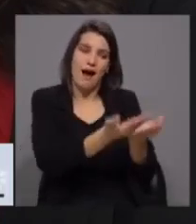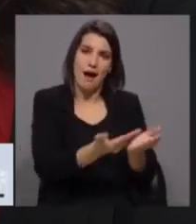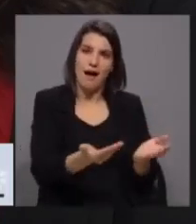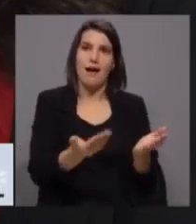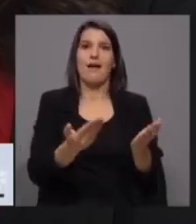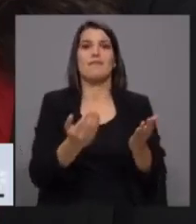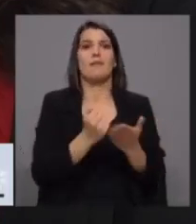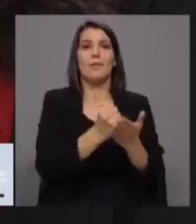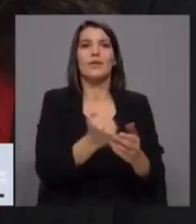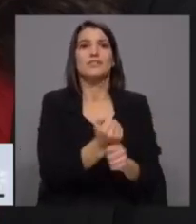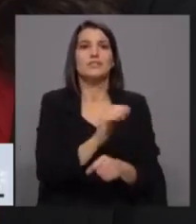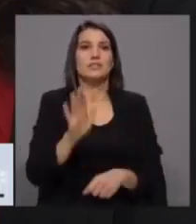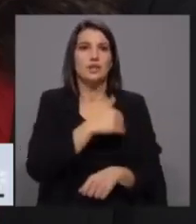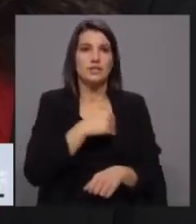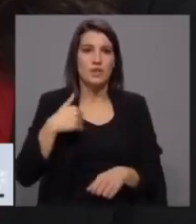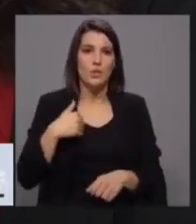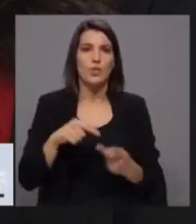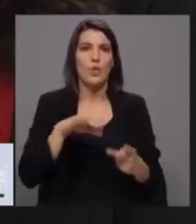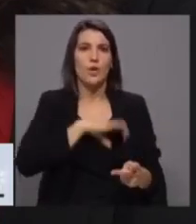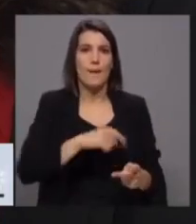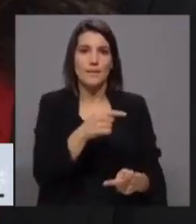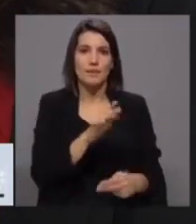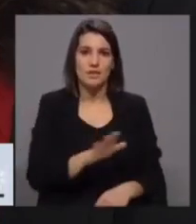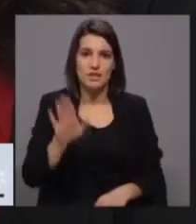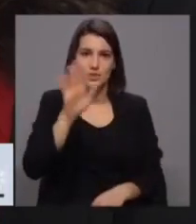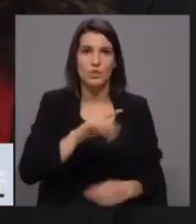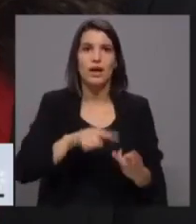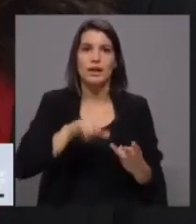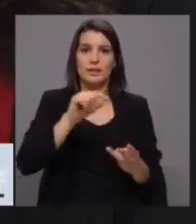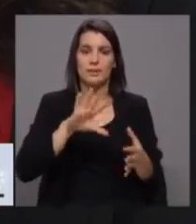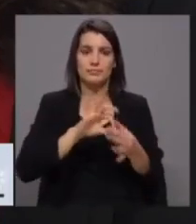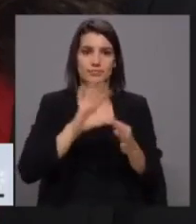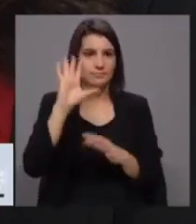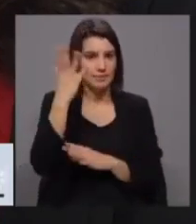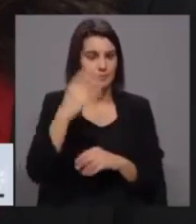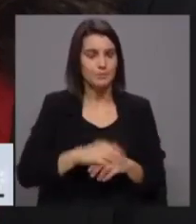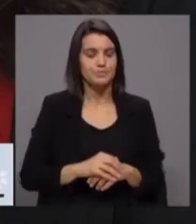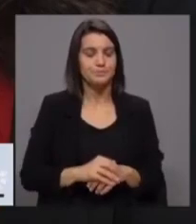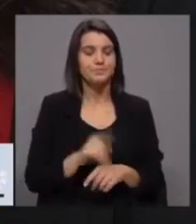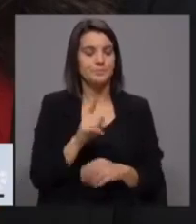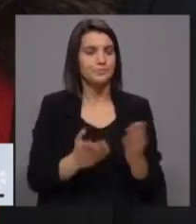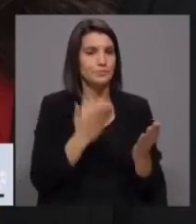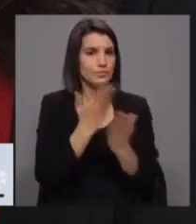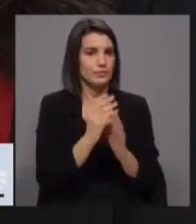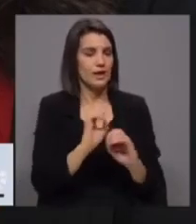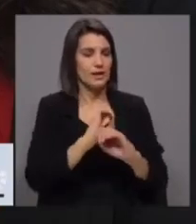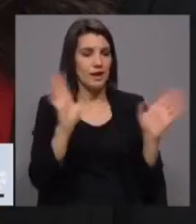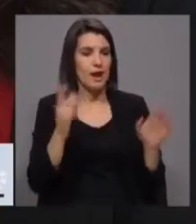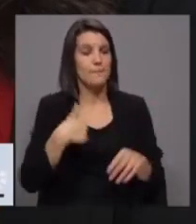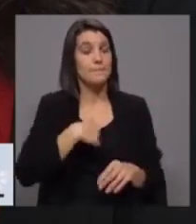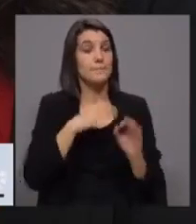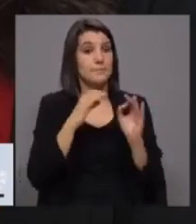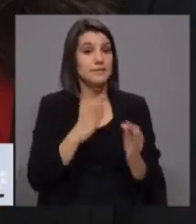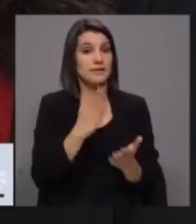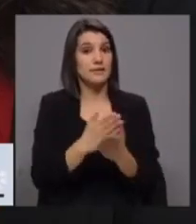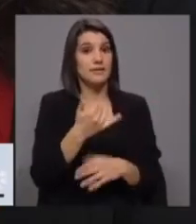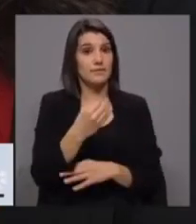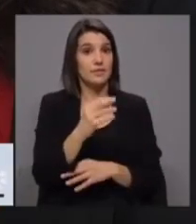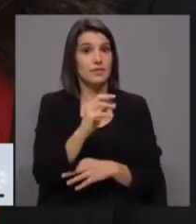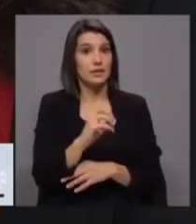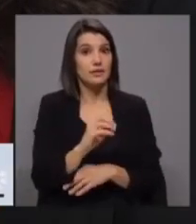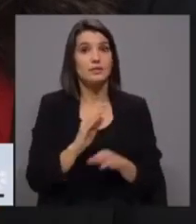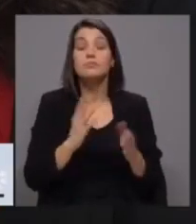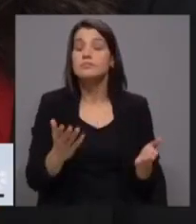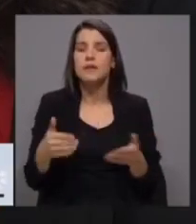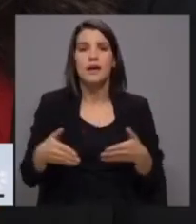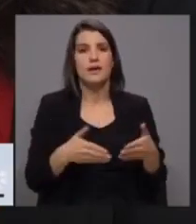Serviço Nacional de Saúde, para o Salário Mínimo Nacional, como para o clima. Uma proposta muito concreta. Nós precisamos até 2030 de fazer um